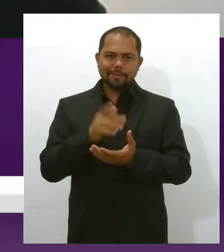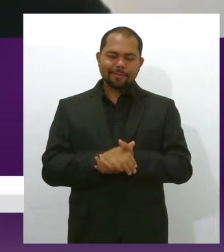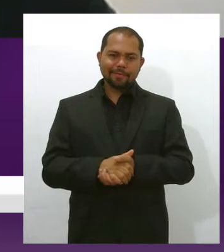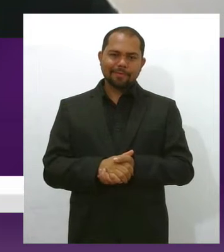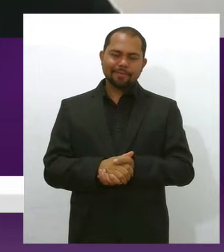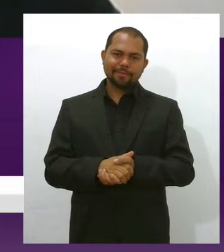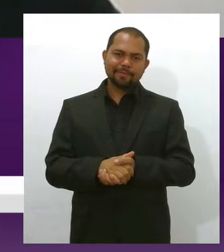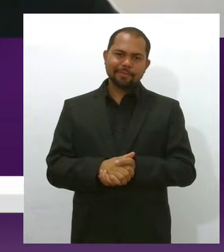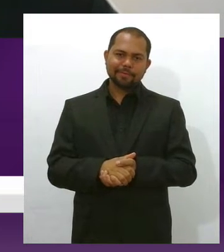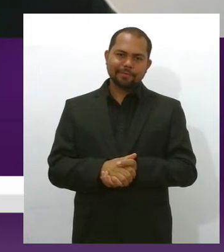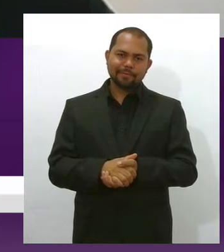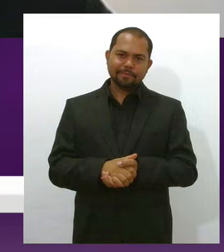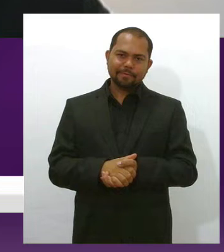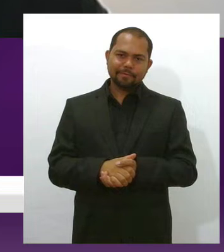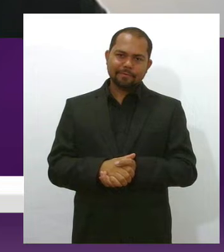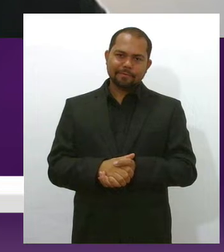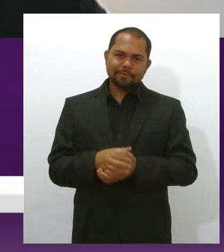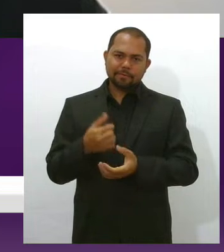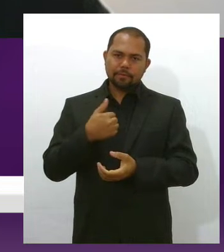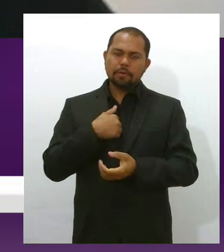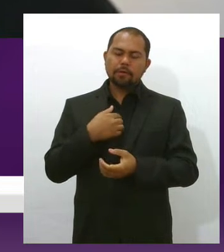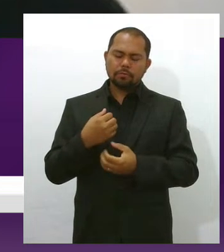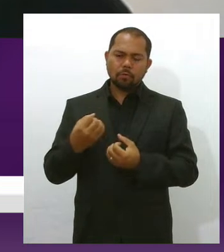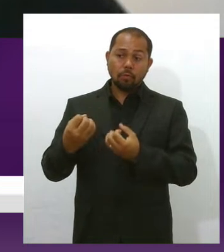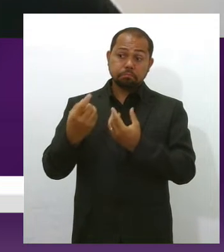Eu tive um monte, assim, né?